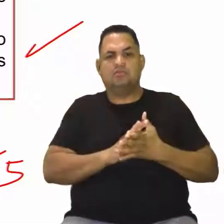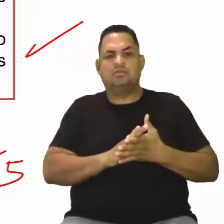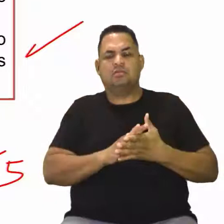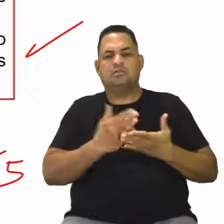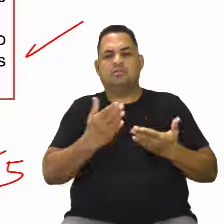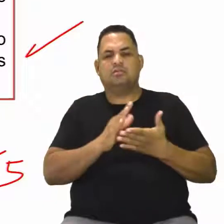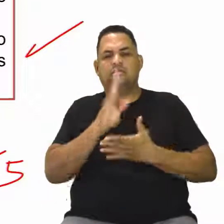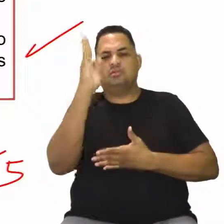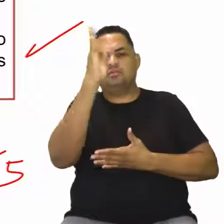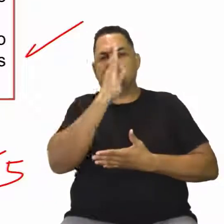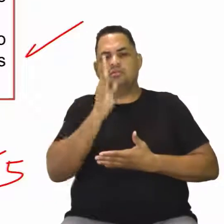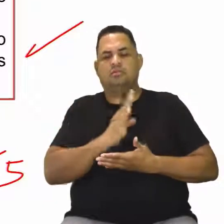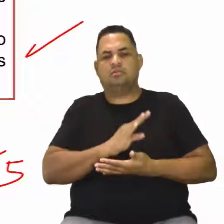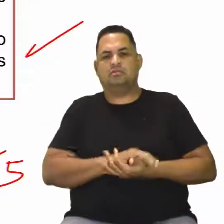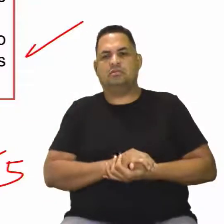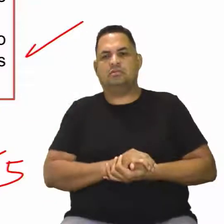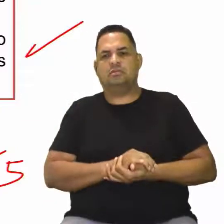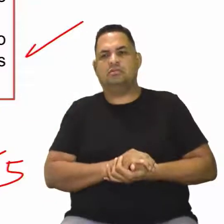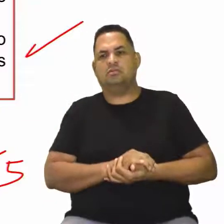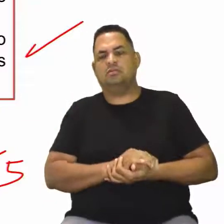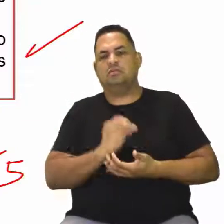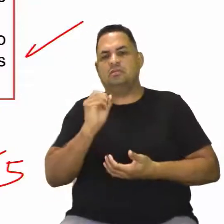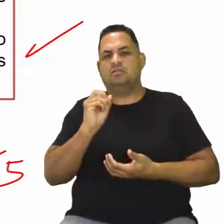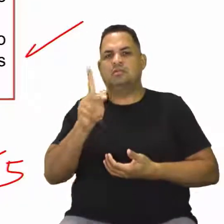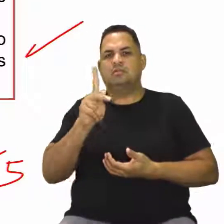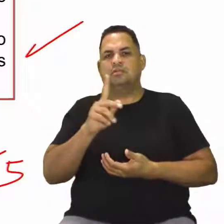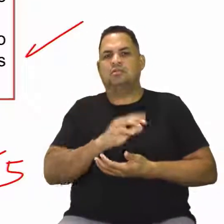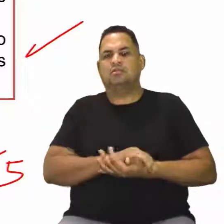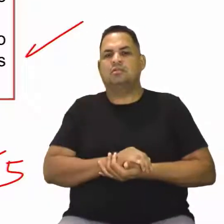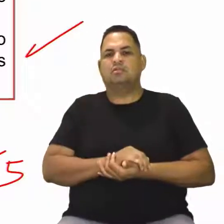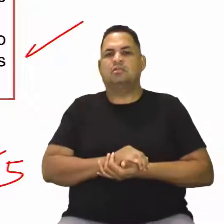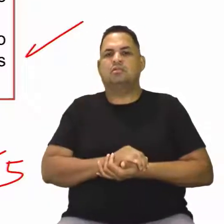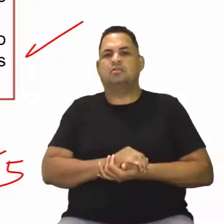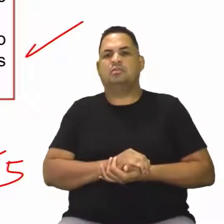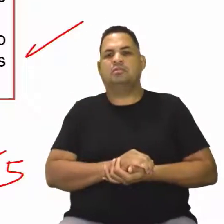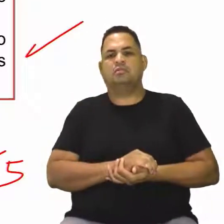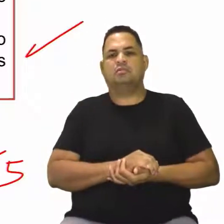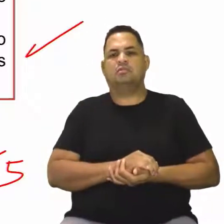do Brasil. Ok? Então,